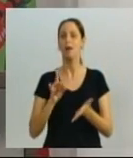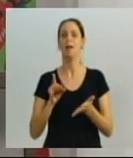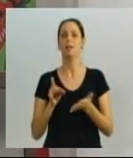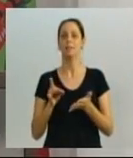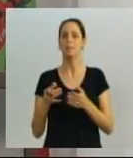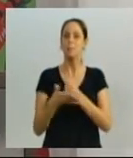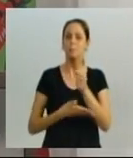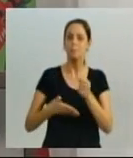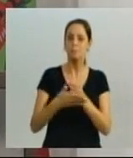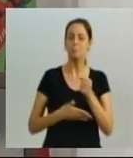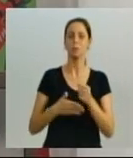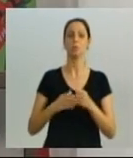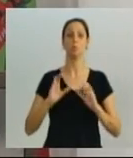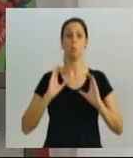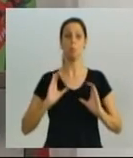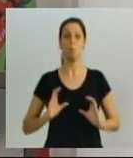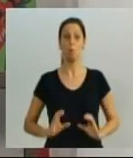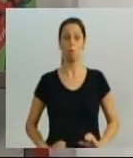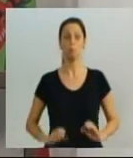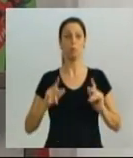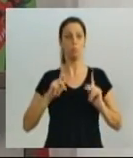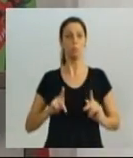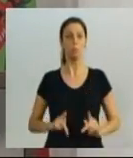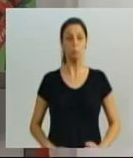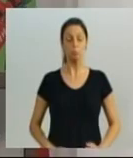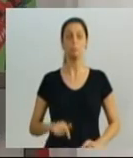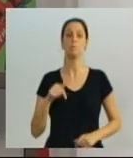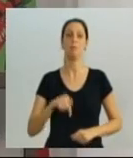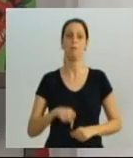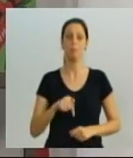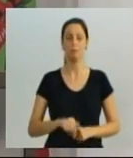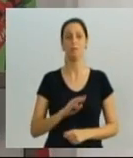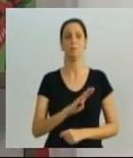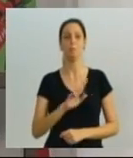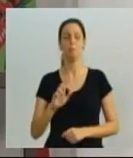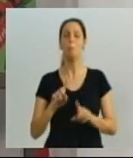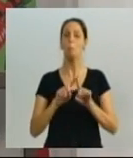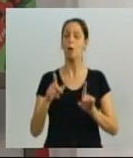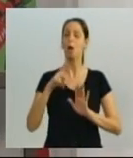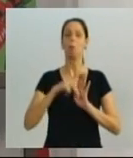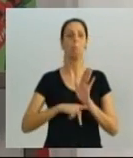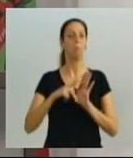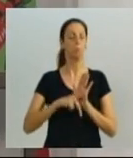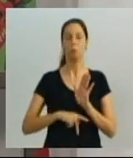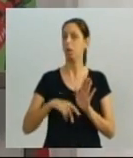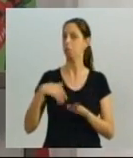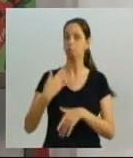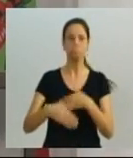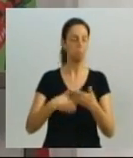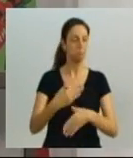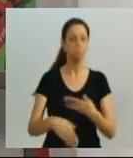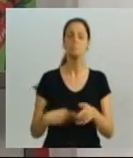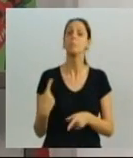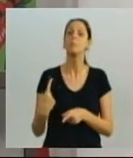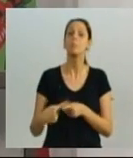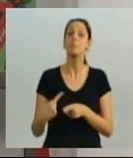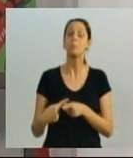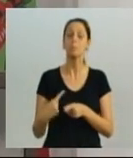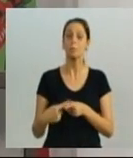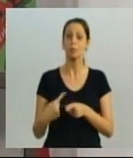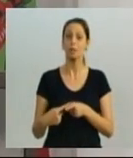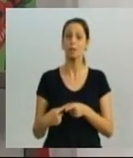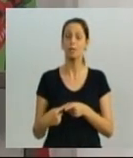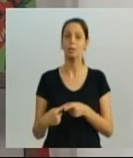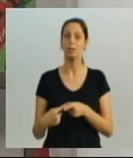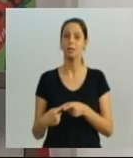no código de posturas do município. Né? O projeto não andou, porque a